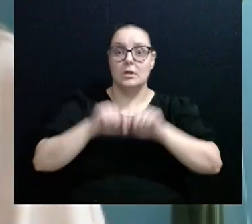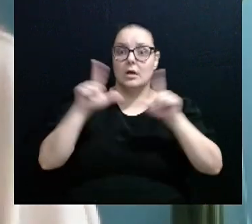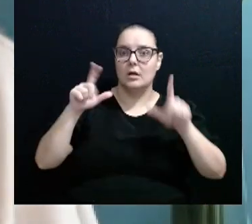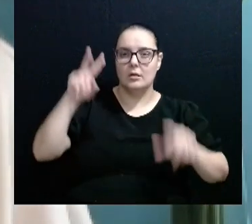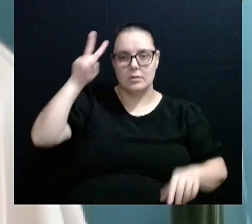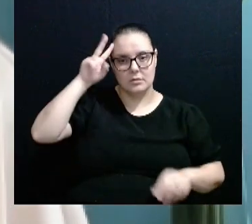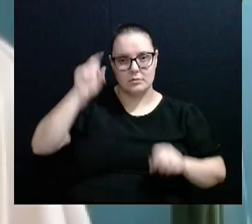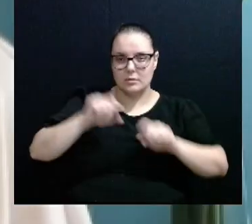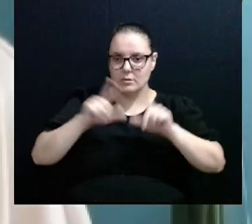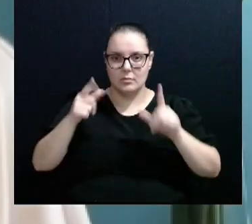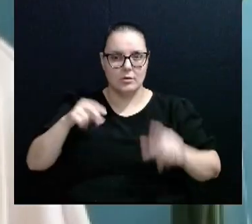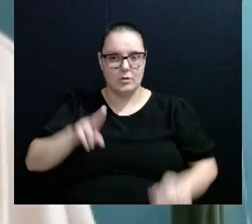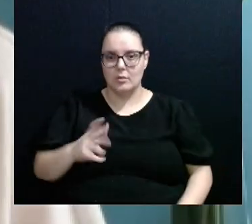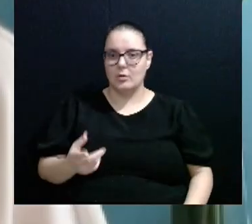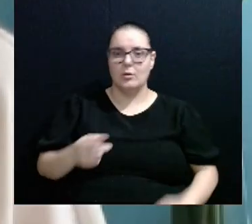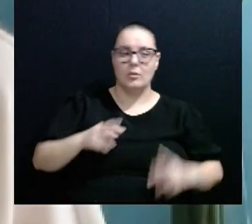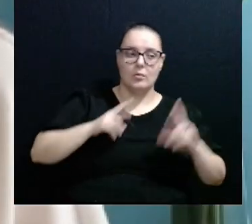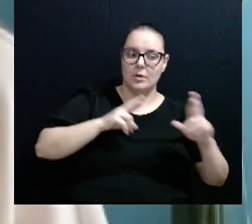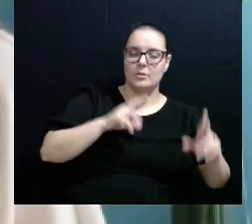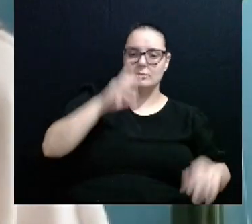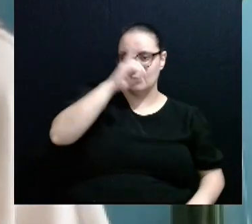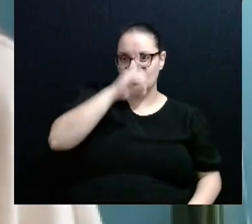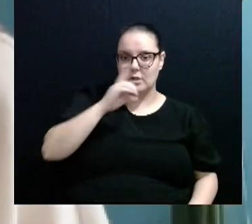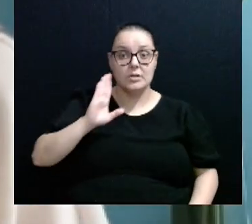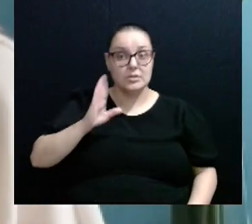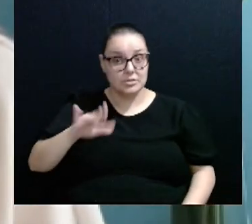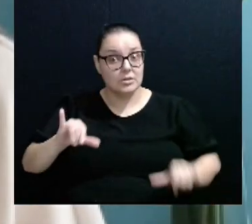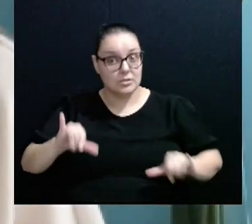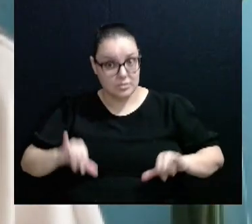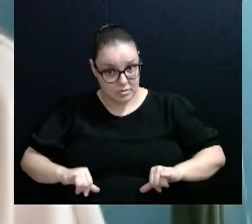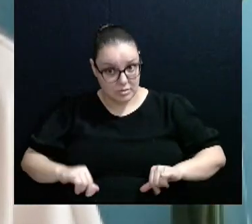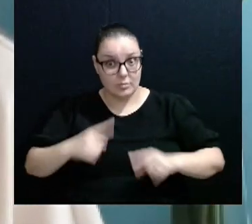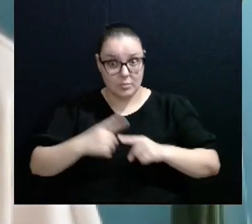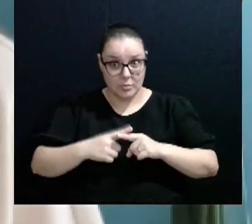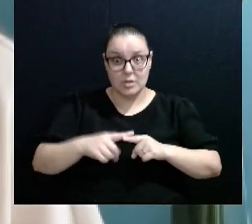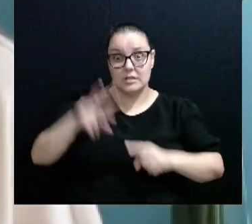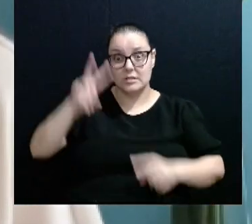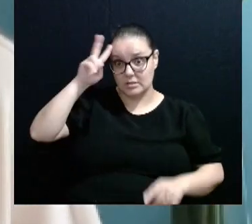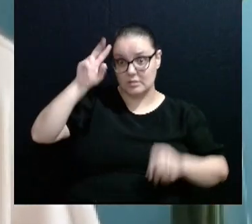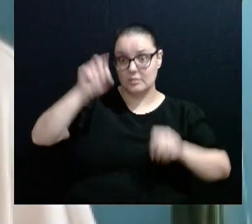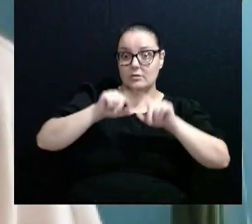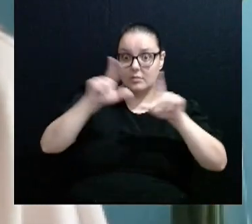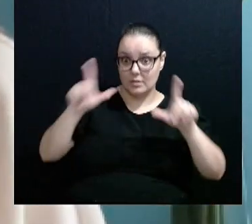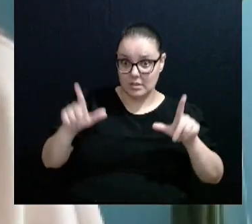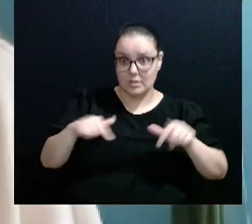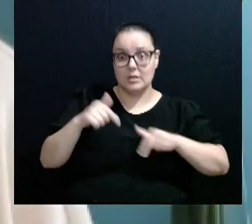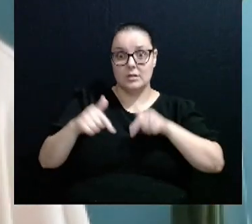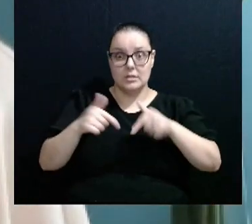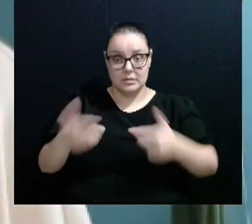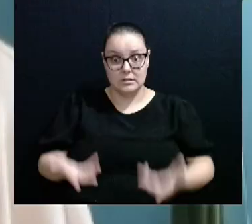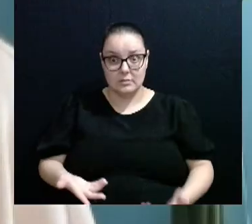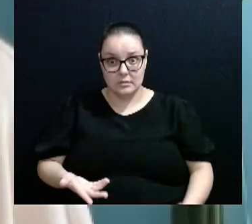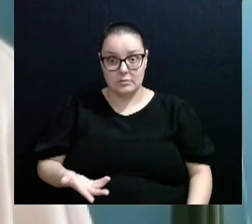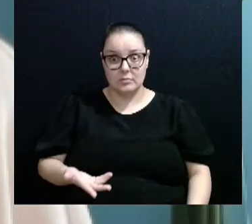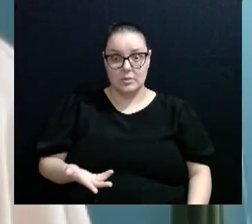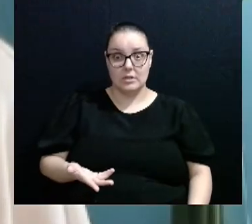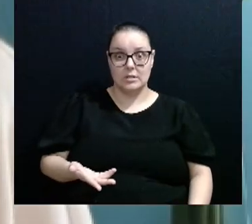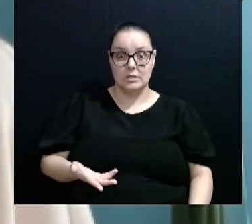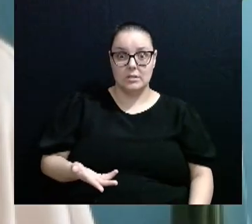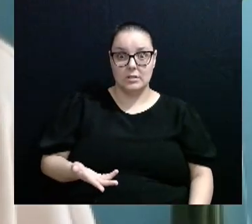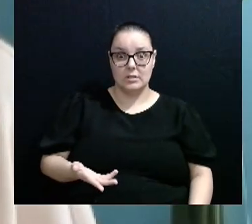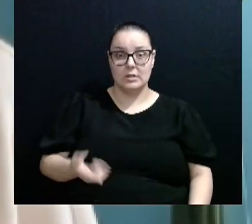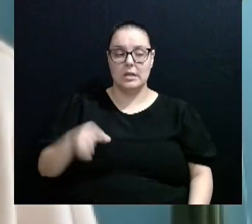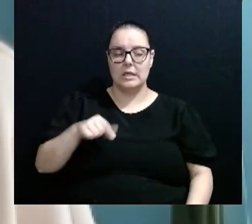o ir dormir no domingo já é um sofrimento, porque segunda-feira de manhã a gente tem que trabalhar, essa